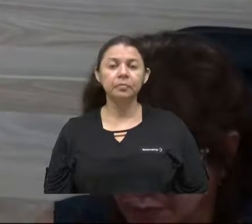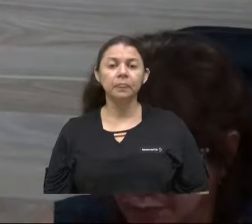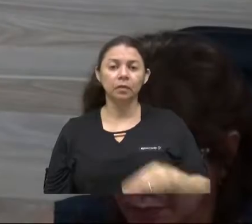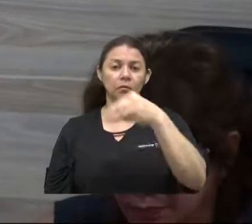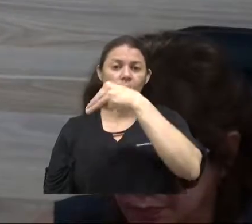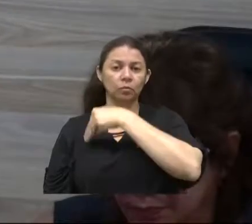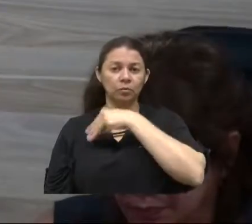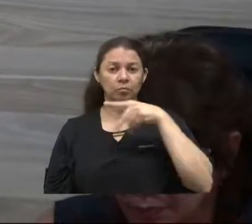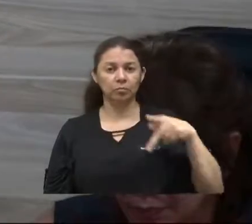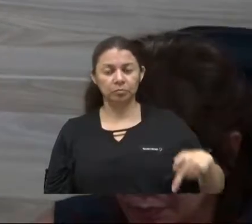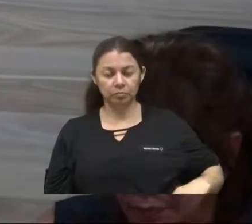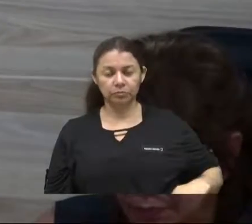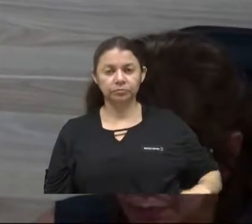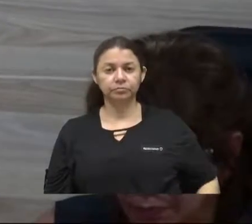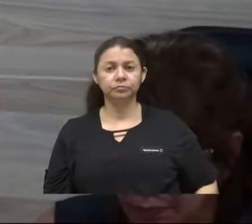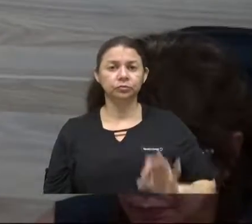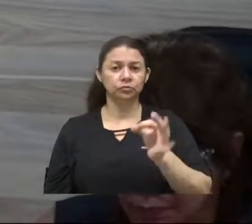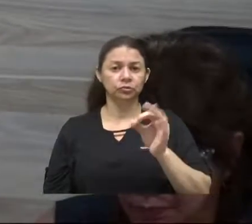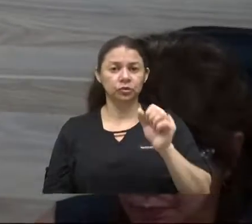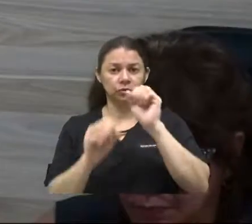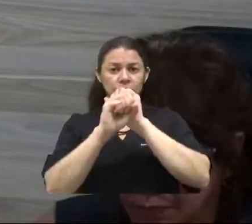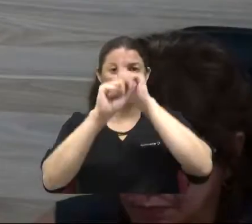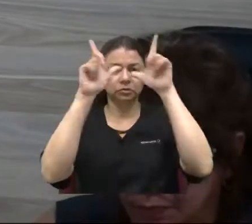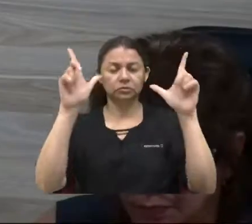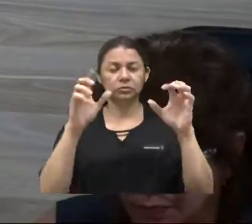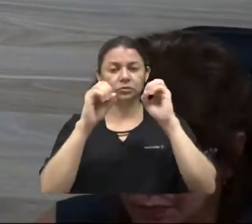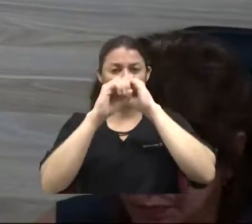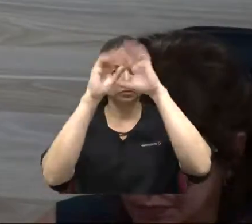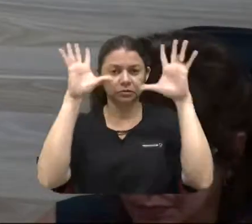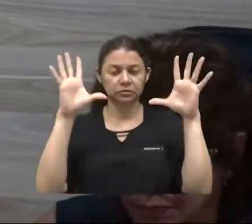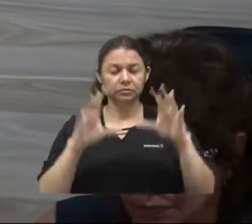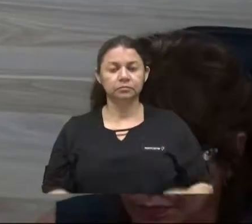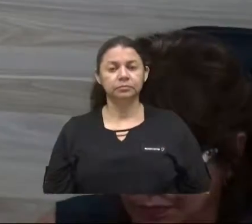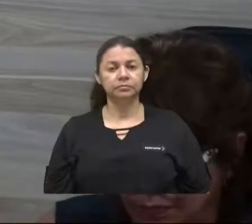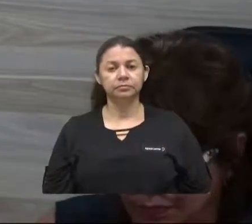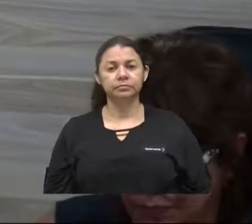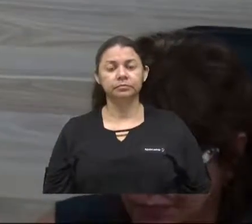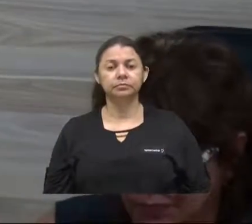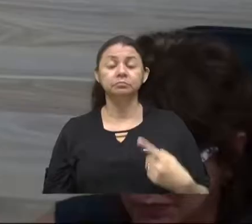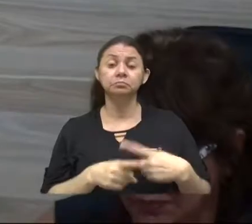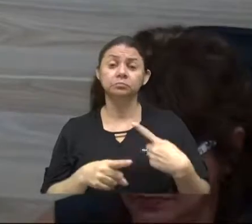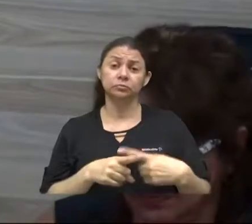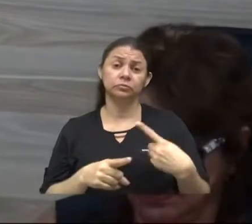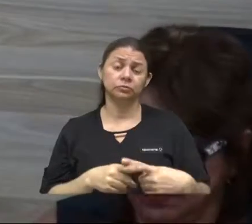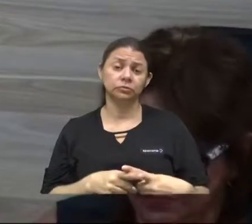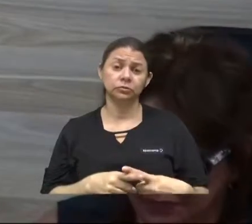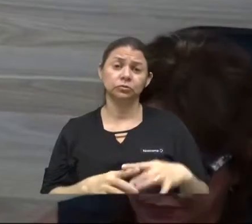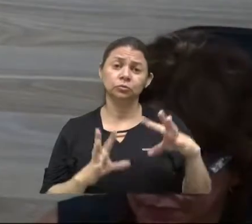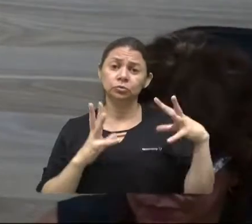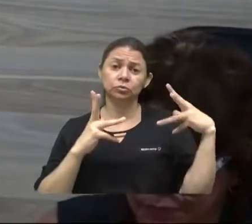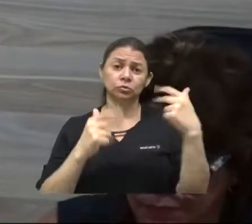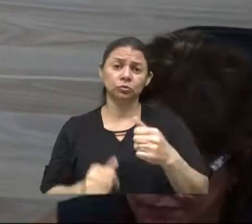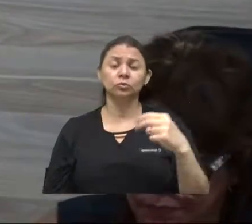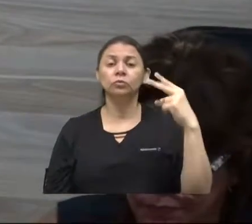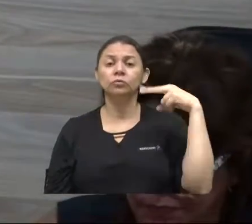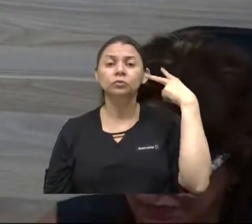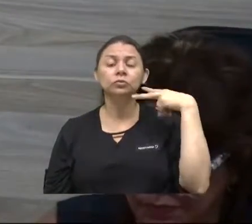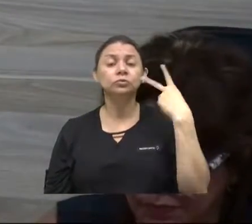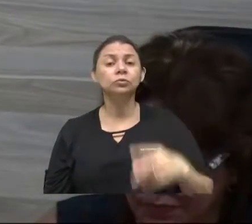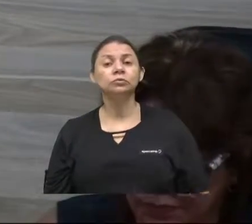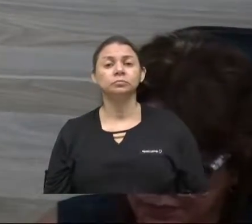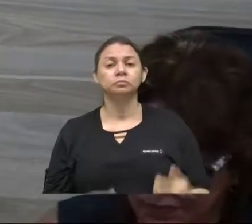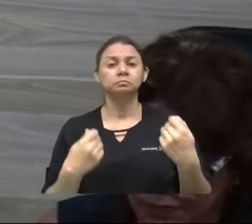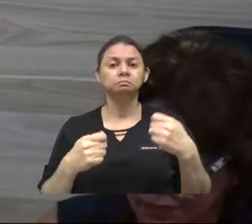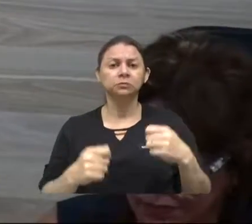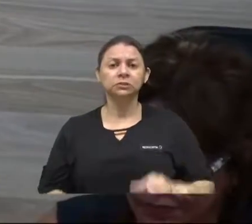arquivado. Isso mostra que o fato de tomar um posicionamento, a pessoa não está linkada de